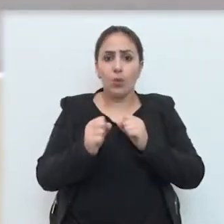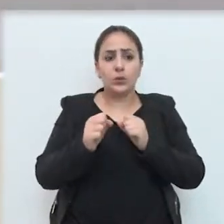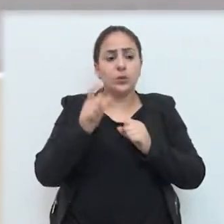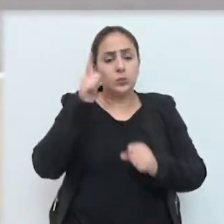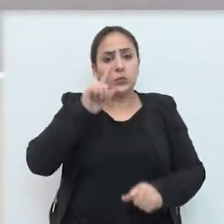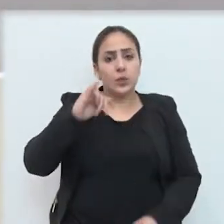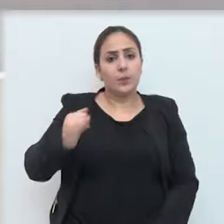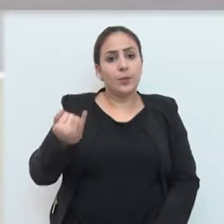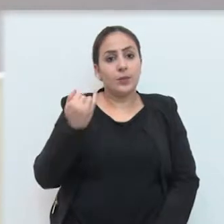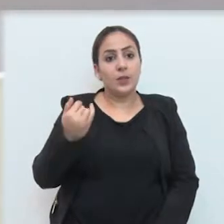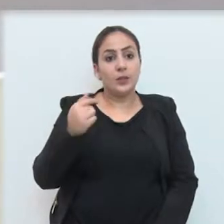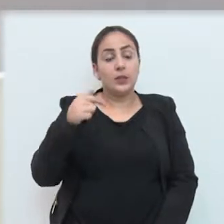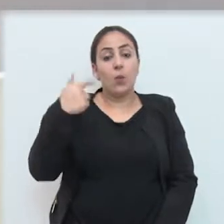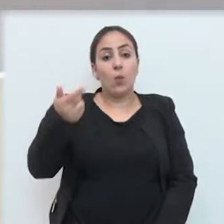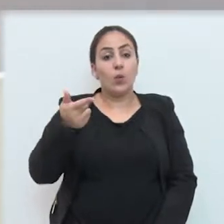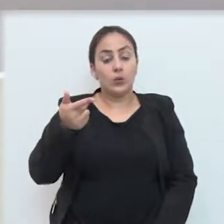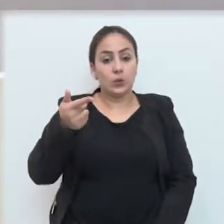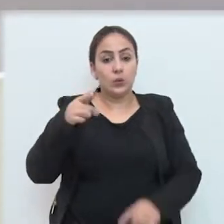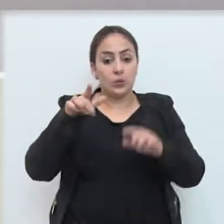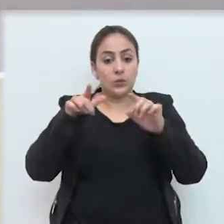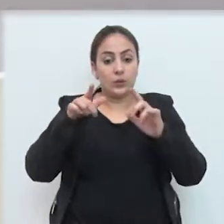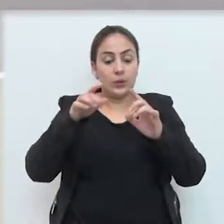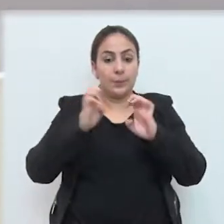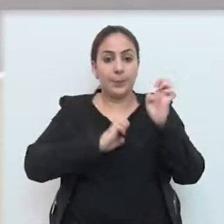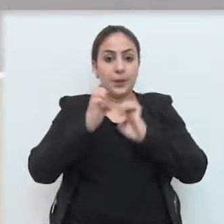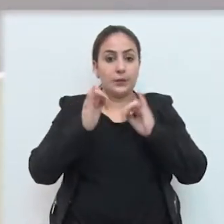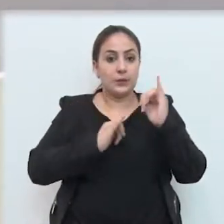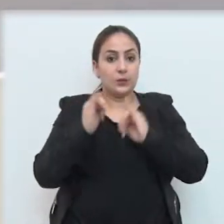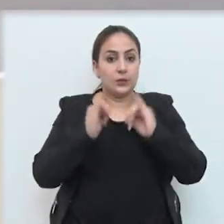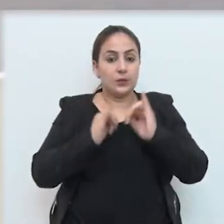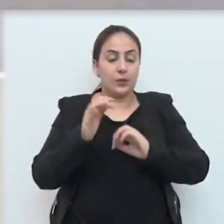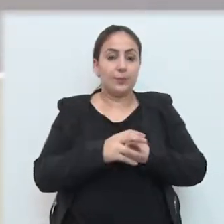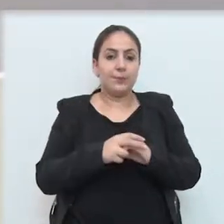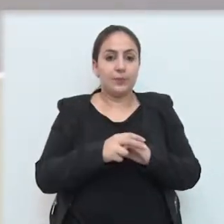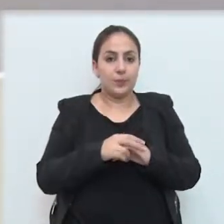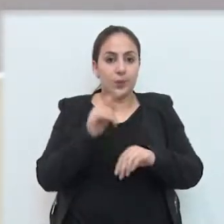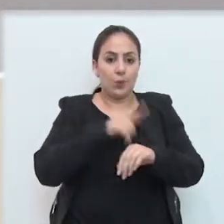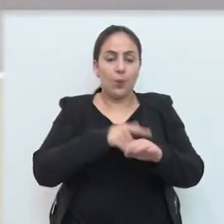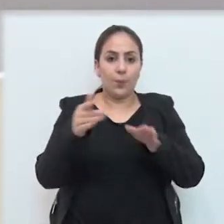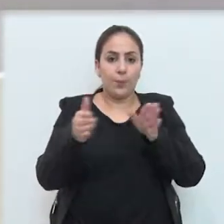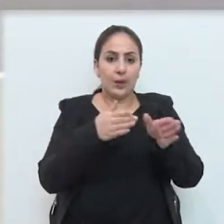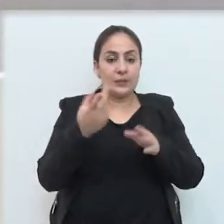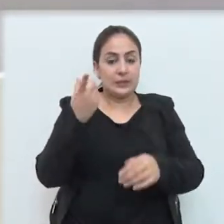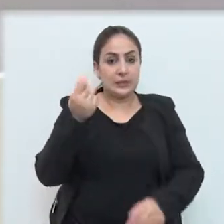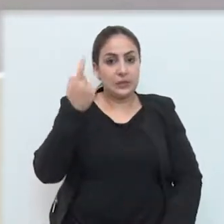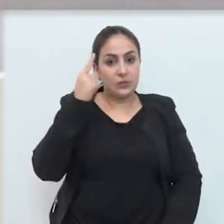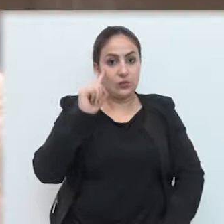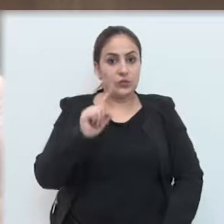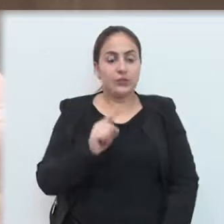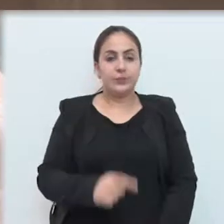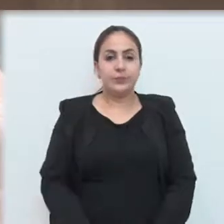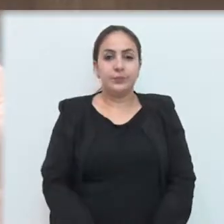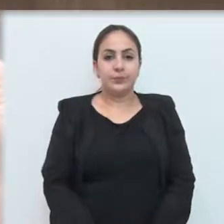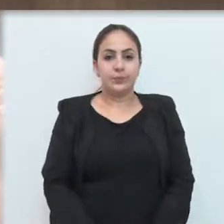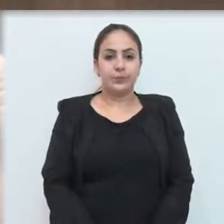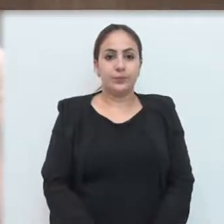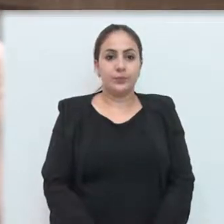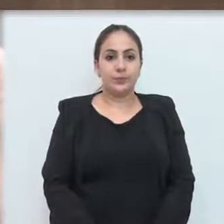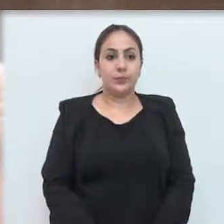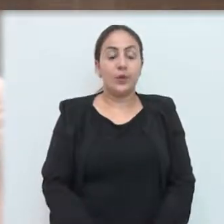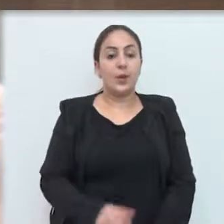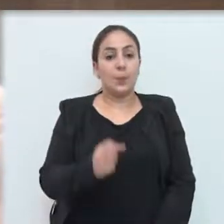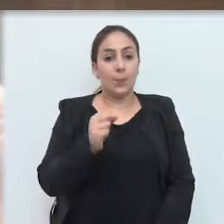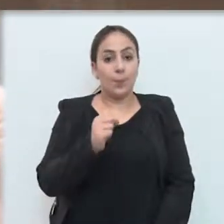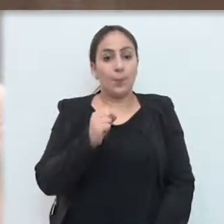ser aproveitada por outra unidade industrial. O prazo para o recurso é de 10 dias. É possível que a empresa